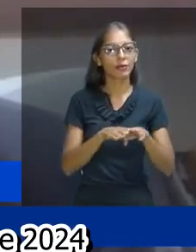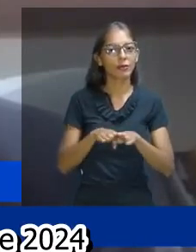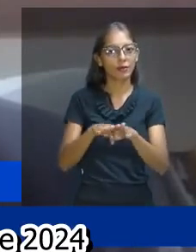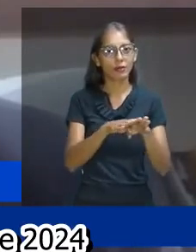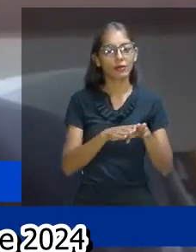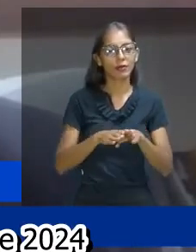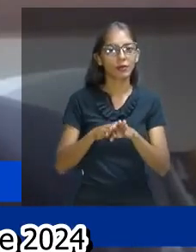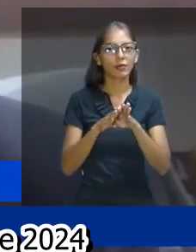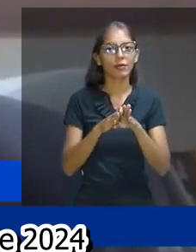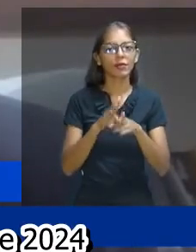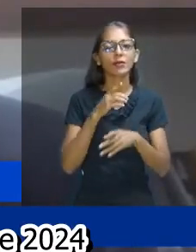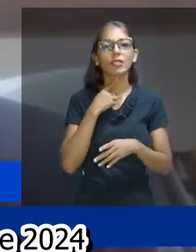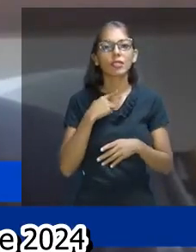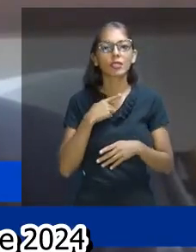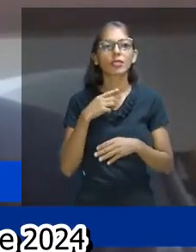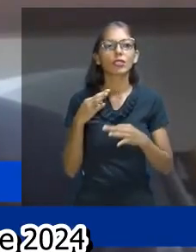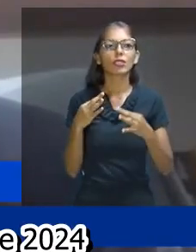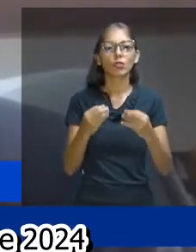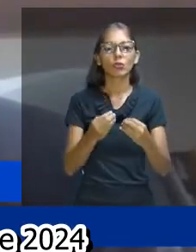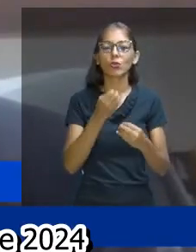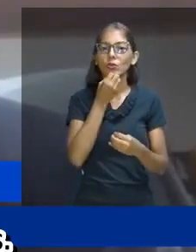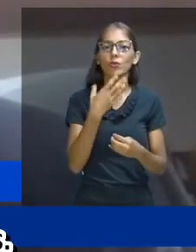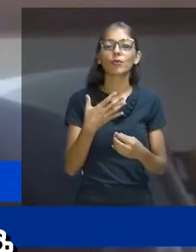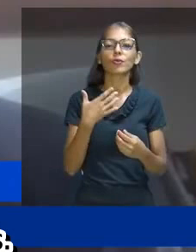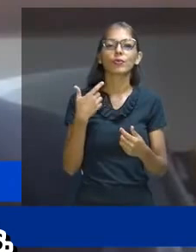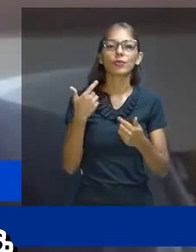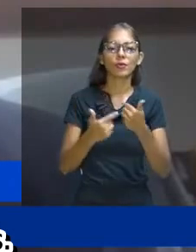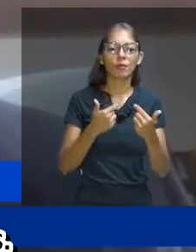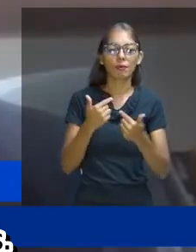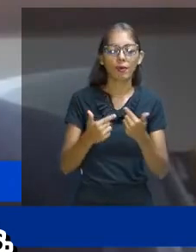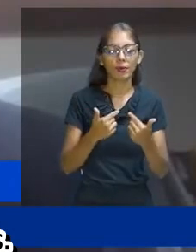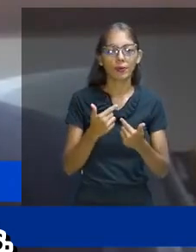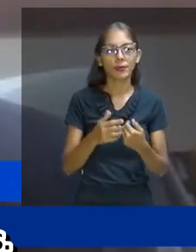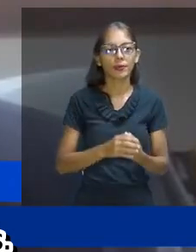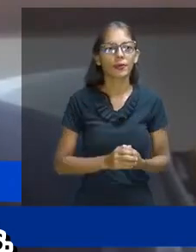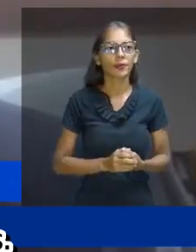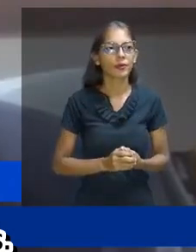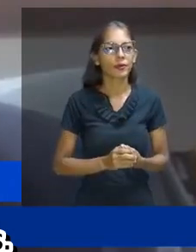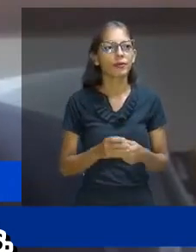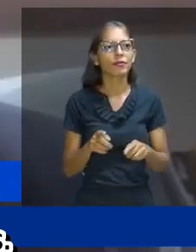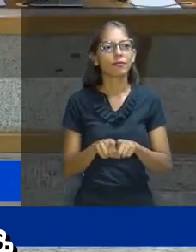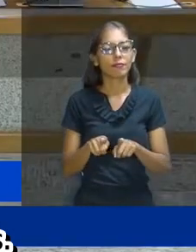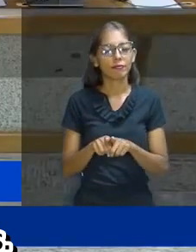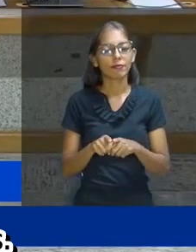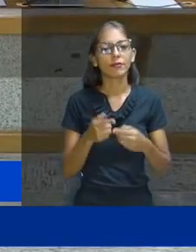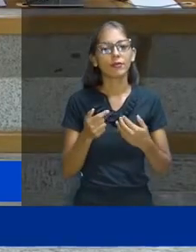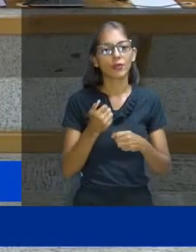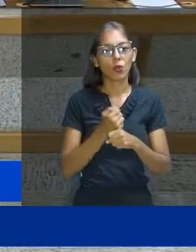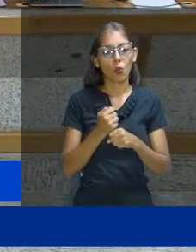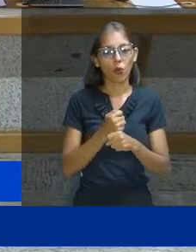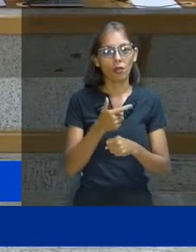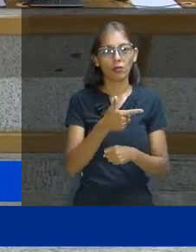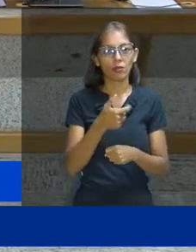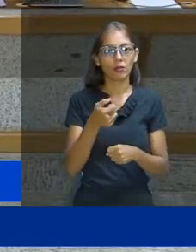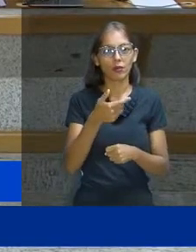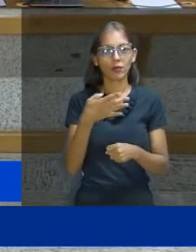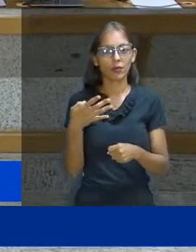todos e dizer que esperamos muito que 2024 seja mais um ano promissor para todos nós.